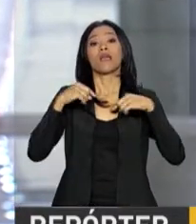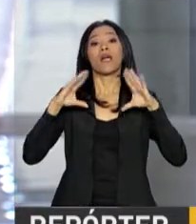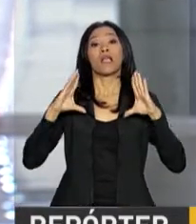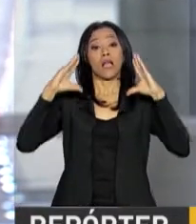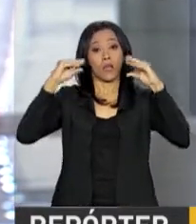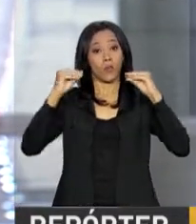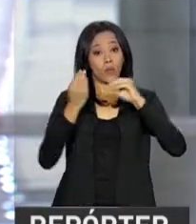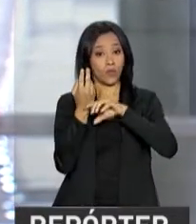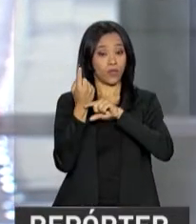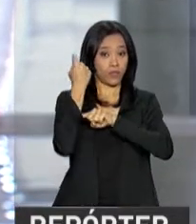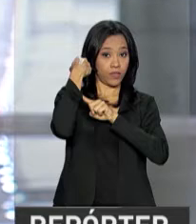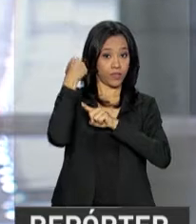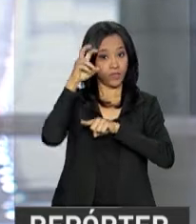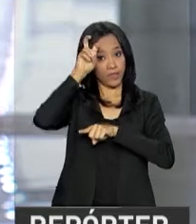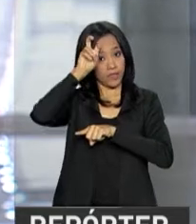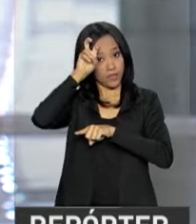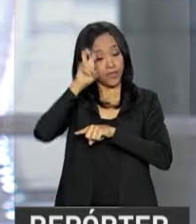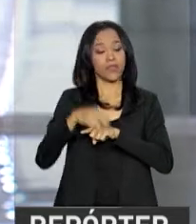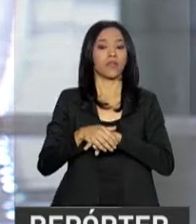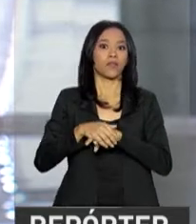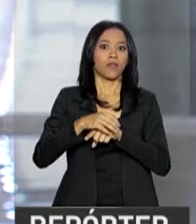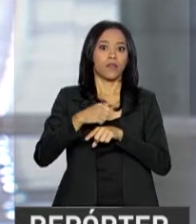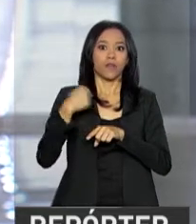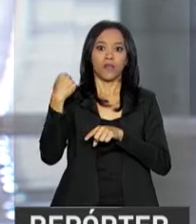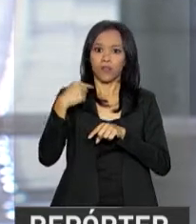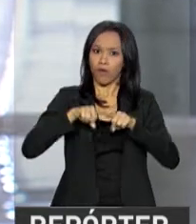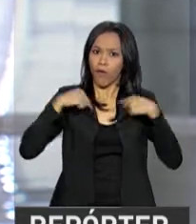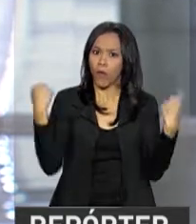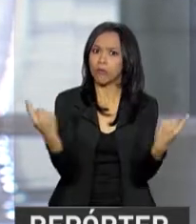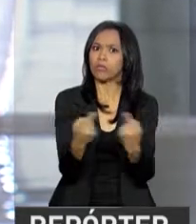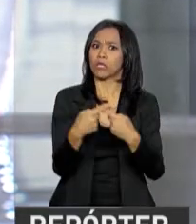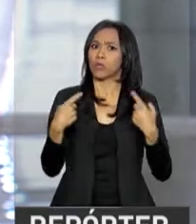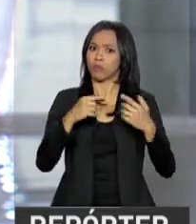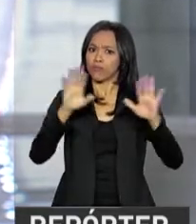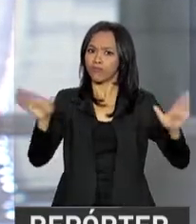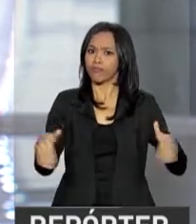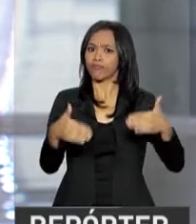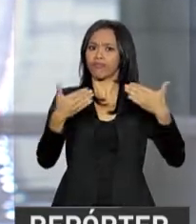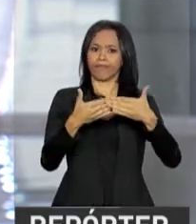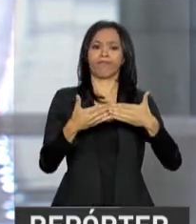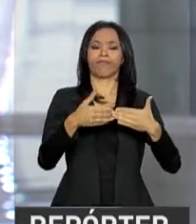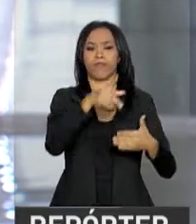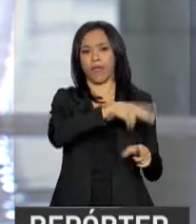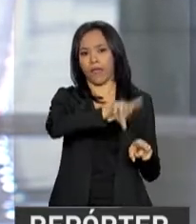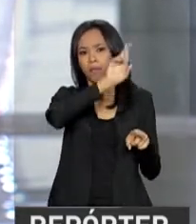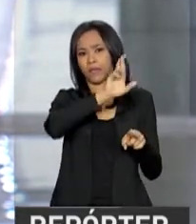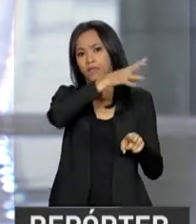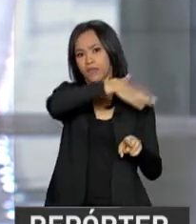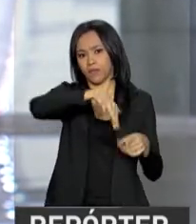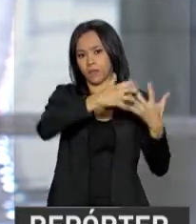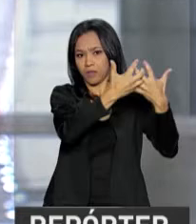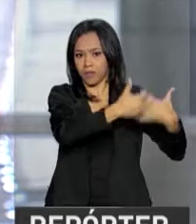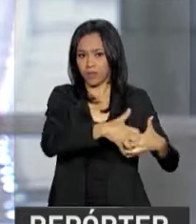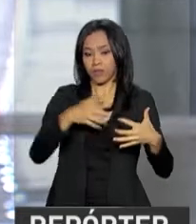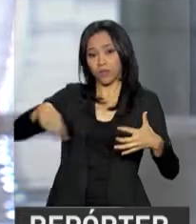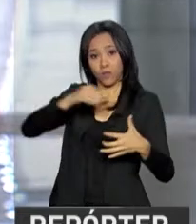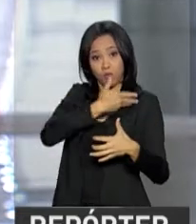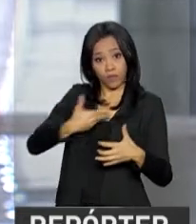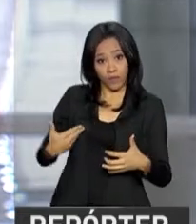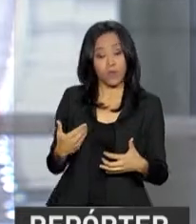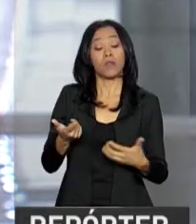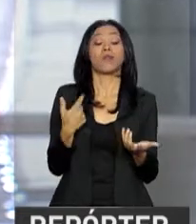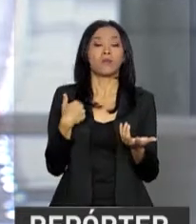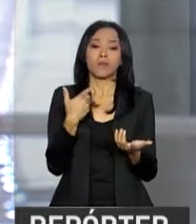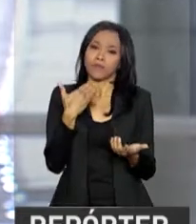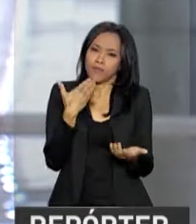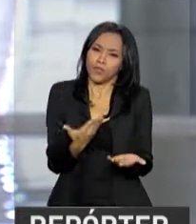de mais de seis horas com representantes dos caminhoneiros o governo anunciou um acordo com a categoria para suspender a paralisação